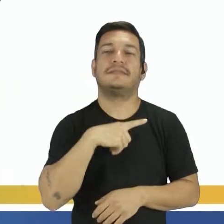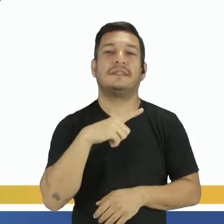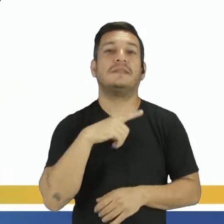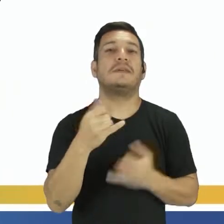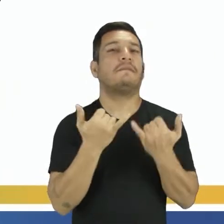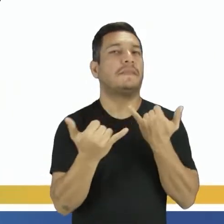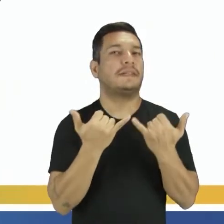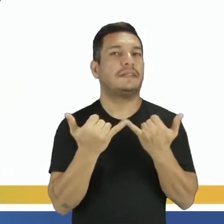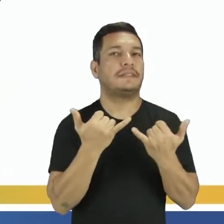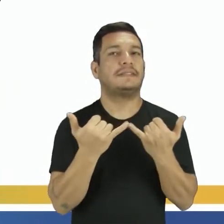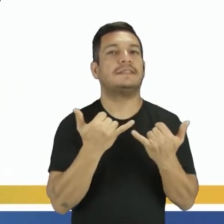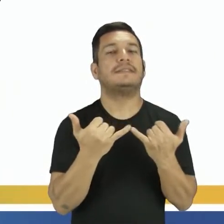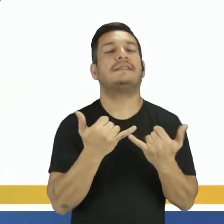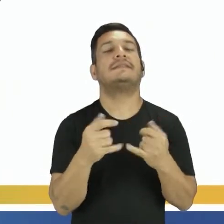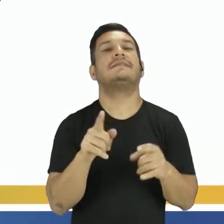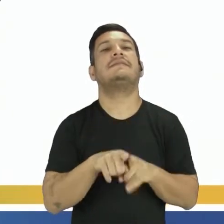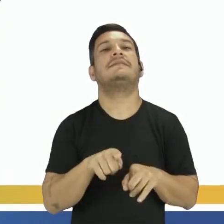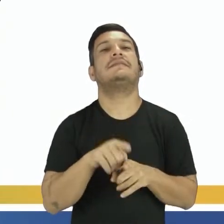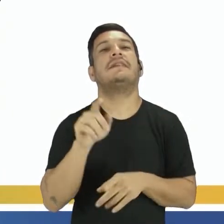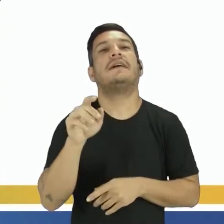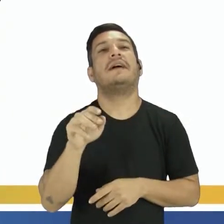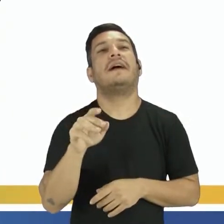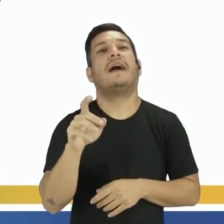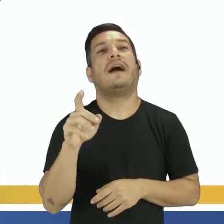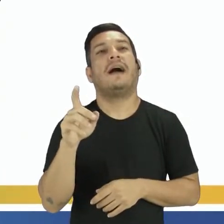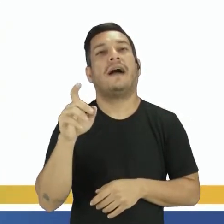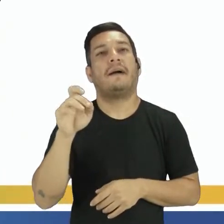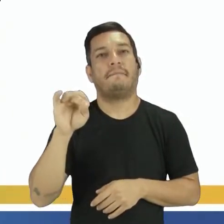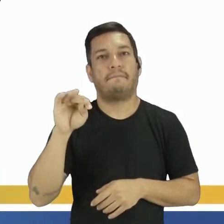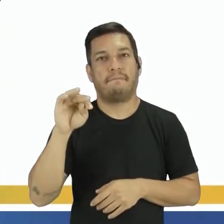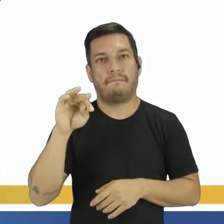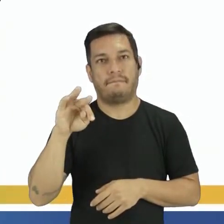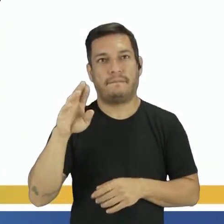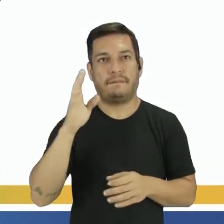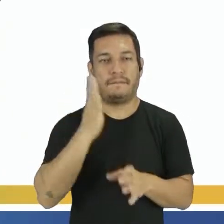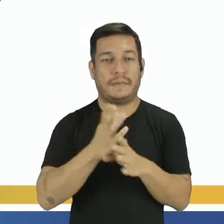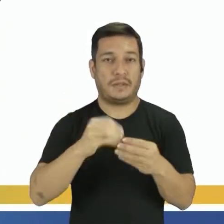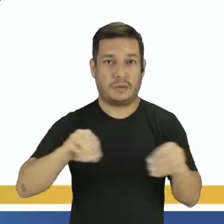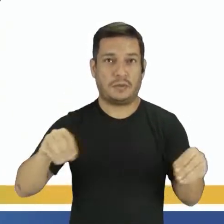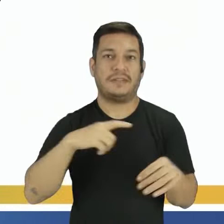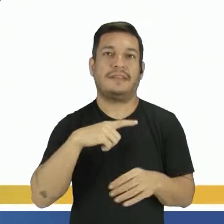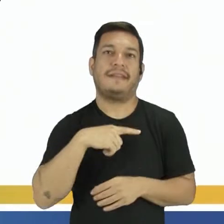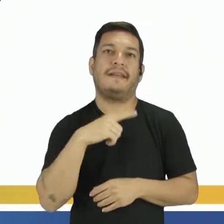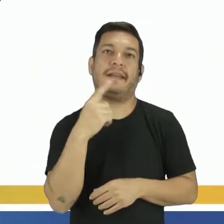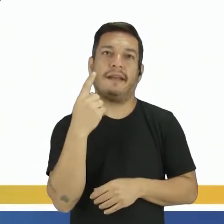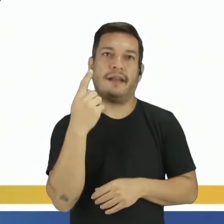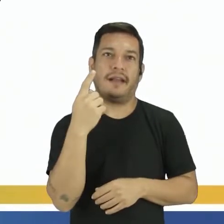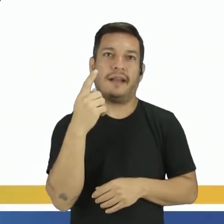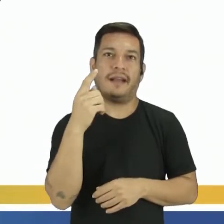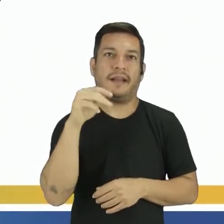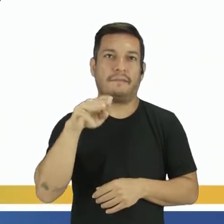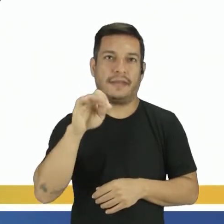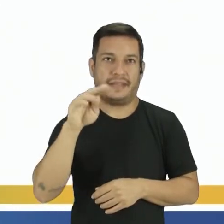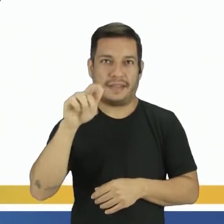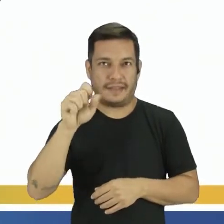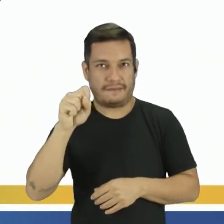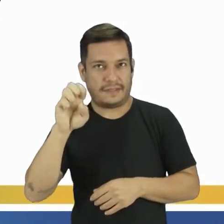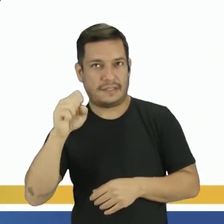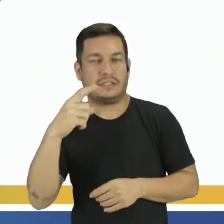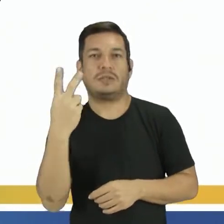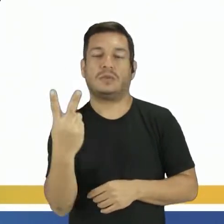muito semelhantes, como eu já disse, à mitose. Ainda vai ter a prófase 1, ou prófase 2, metáfase